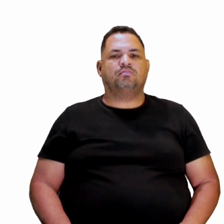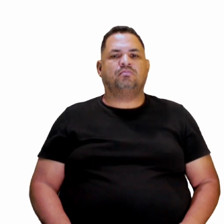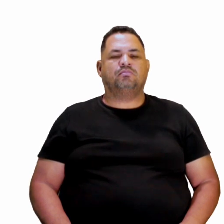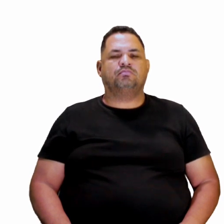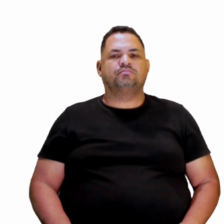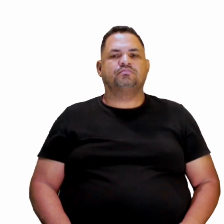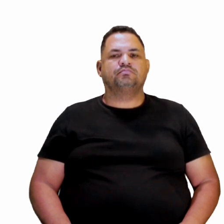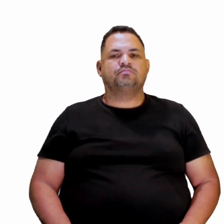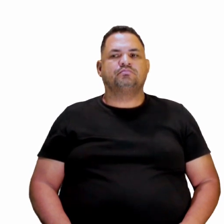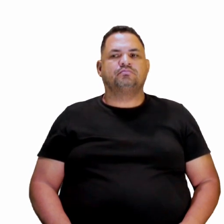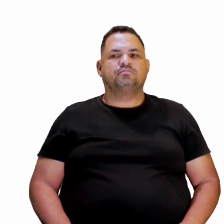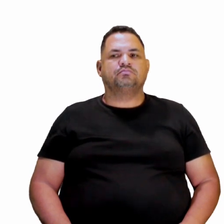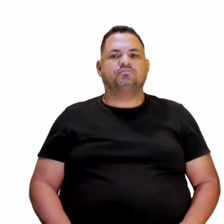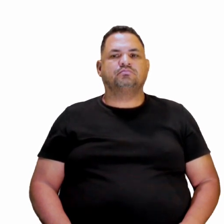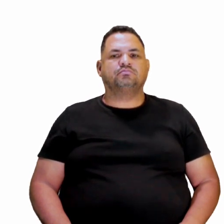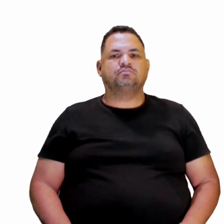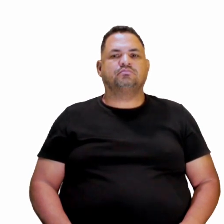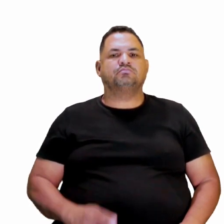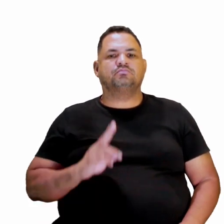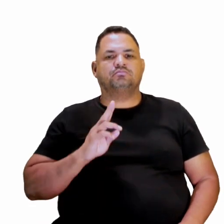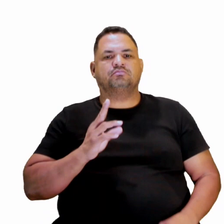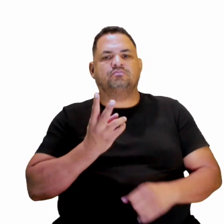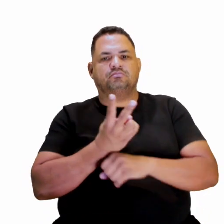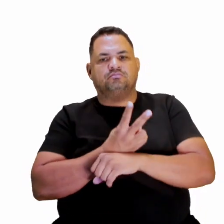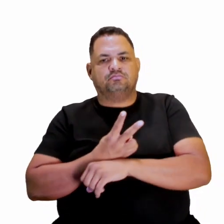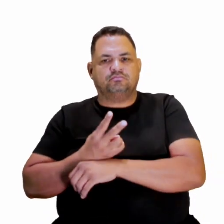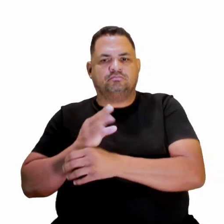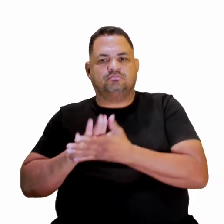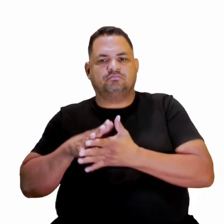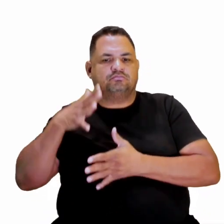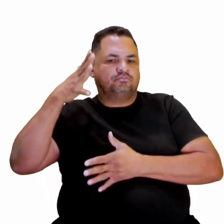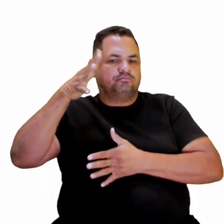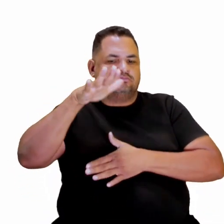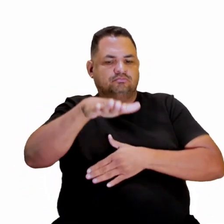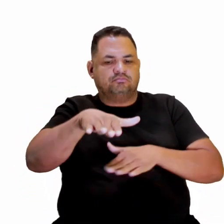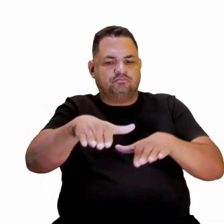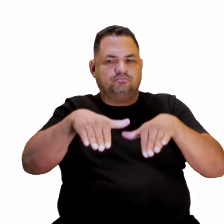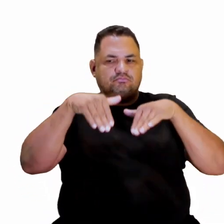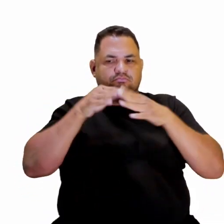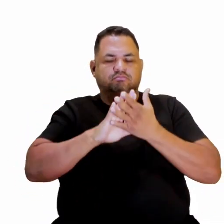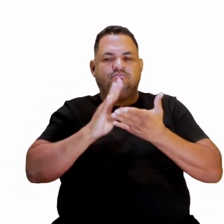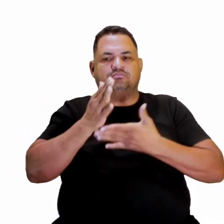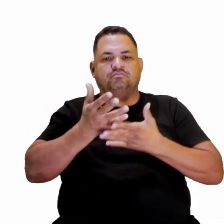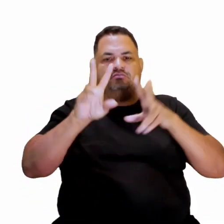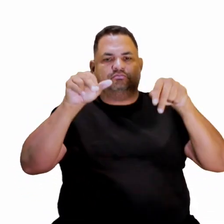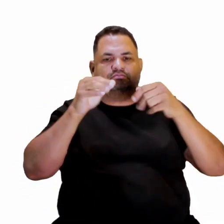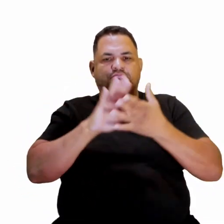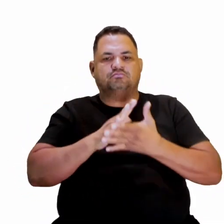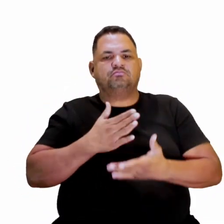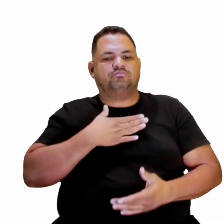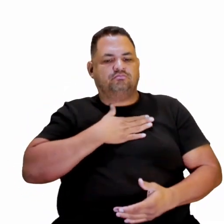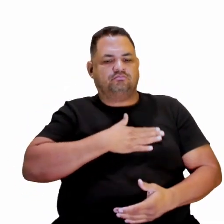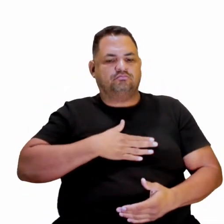degree. Ou seja, estou sempre à procura de palestras sobre assuntos que me interessam e que não estão